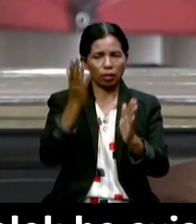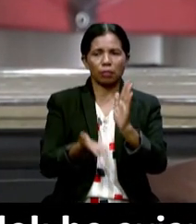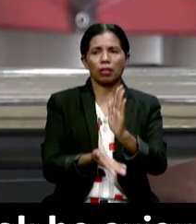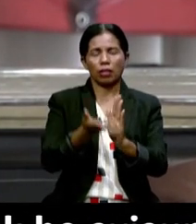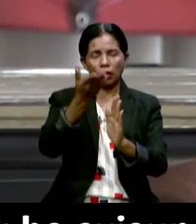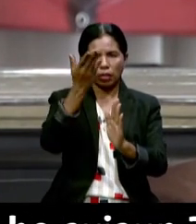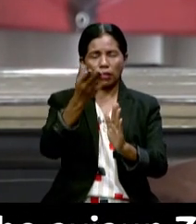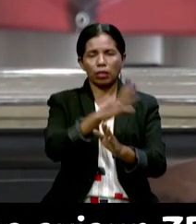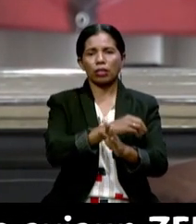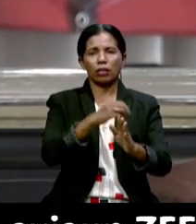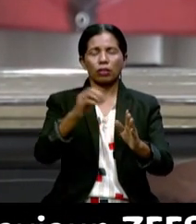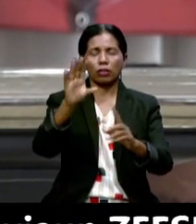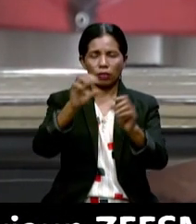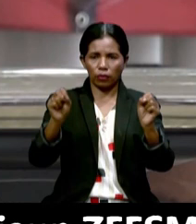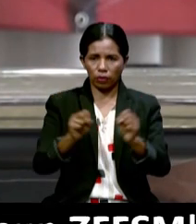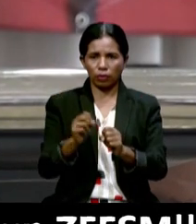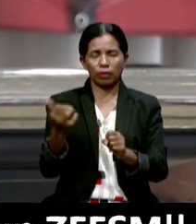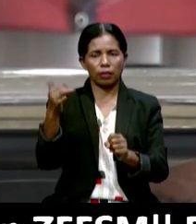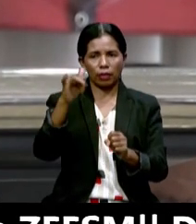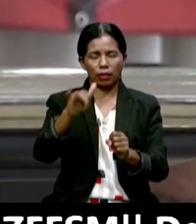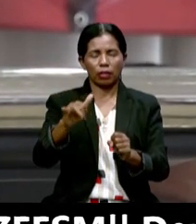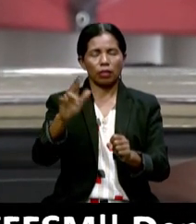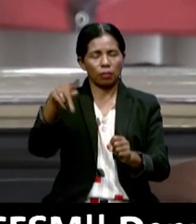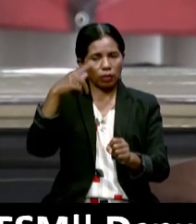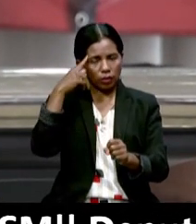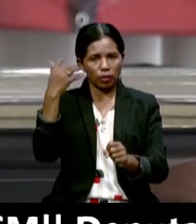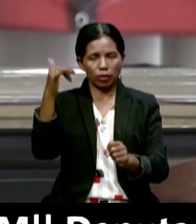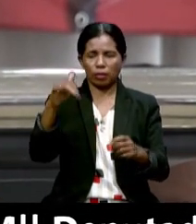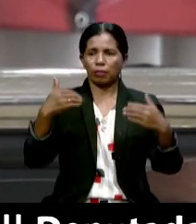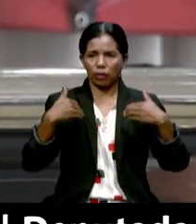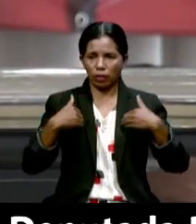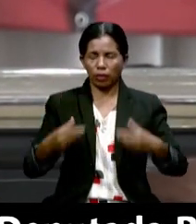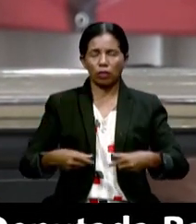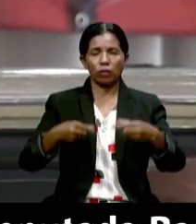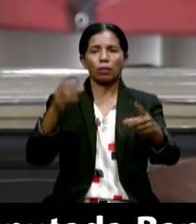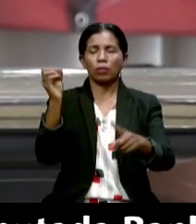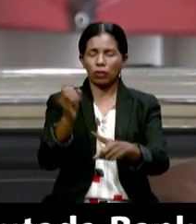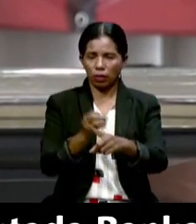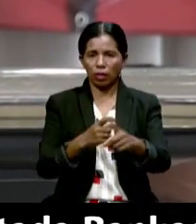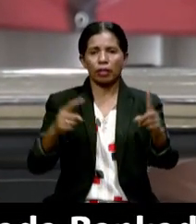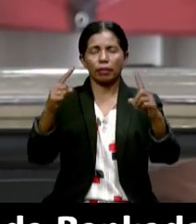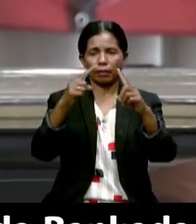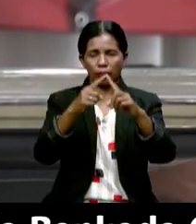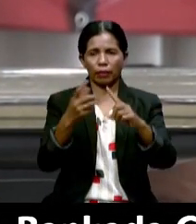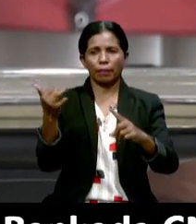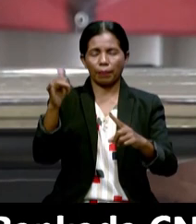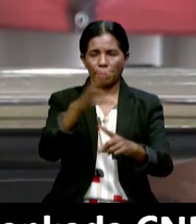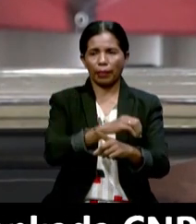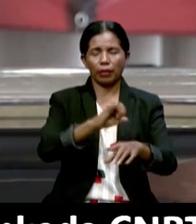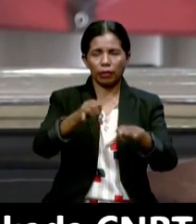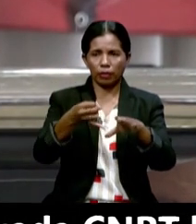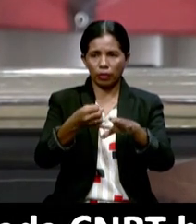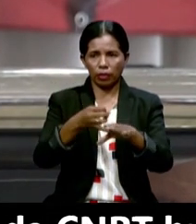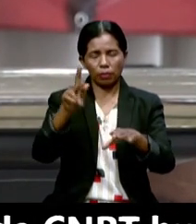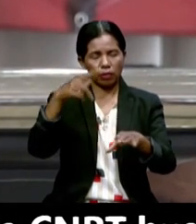no sei fo impacto positivo atu dia política sira ne be ia por fo oportunidade ba representação inclusivo e a